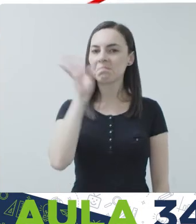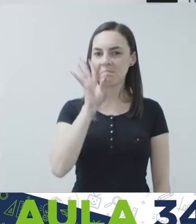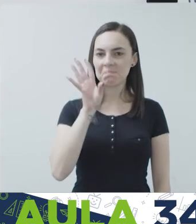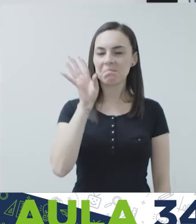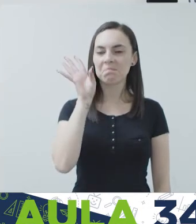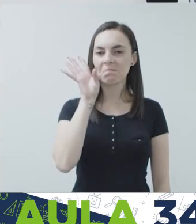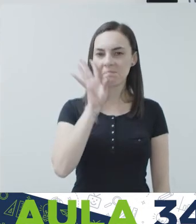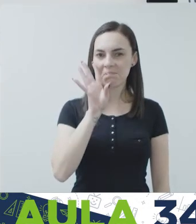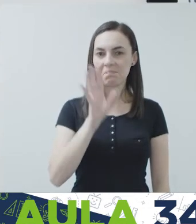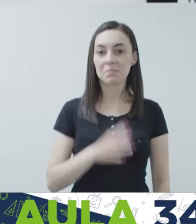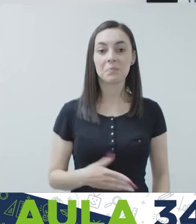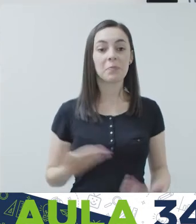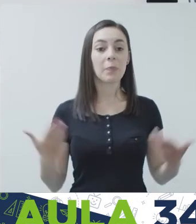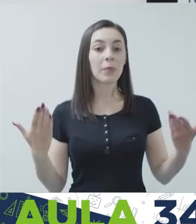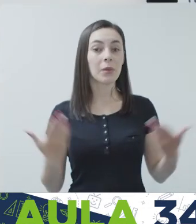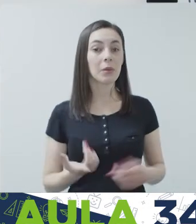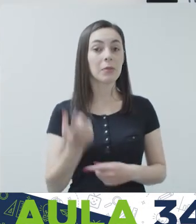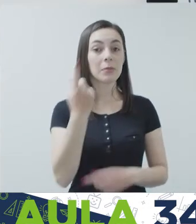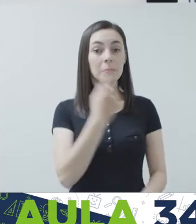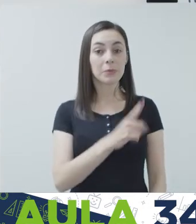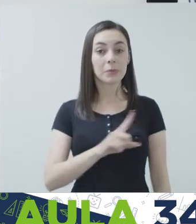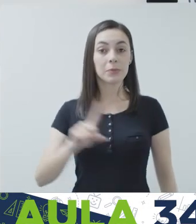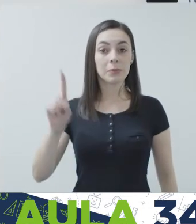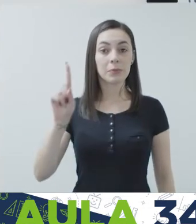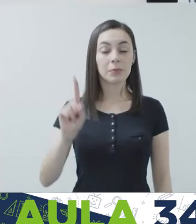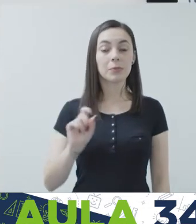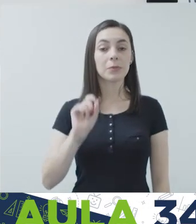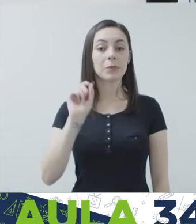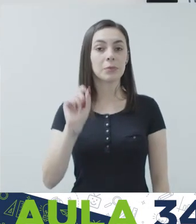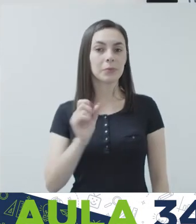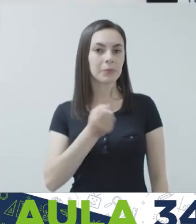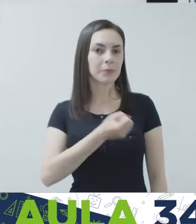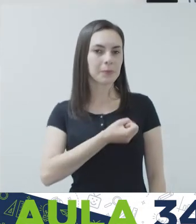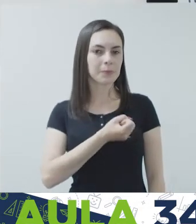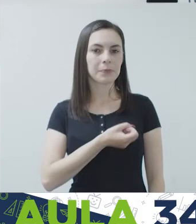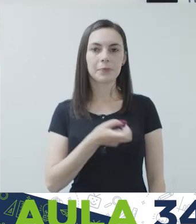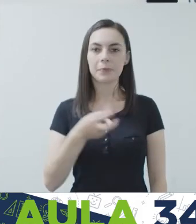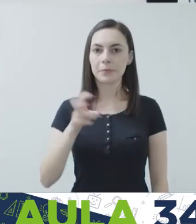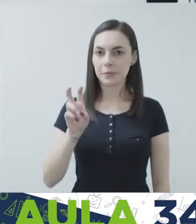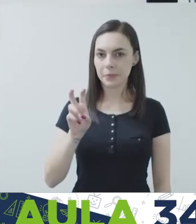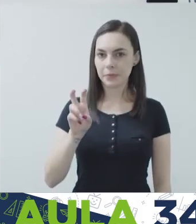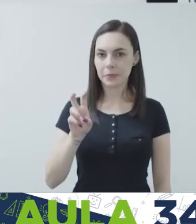Legal! Para a gente finalizar, nós vamos fazer agora do número 5.